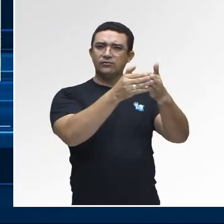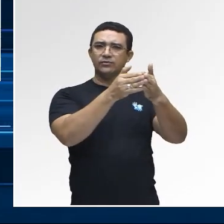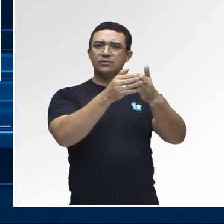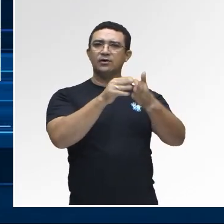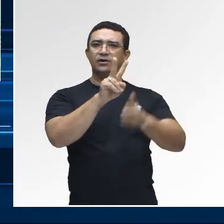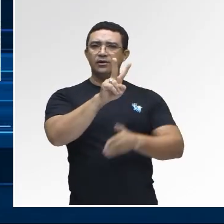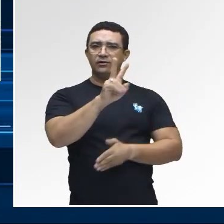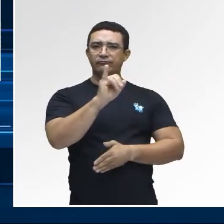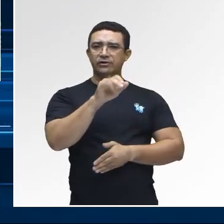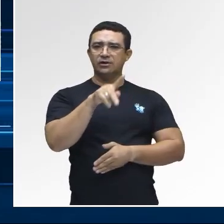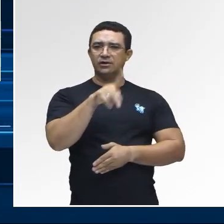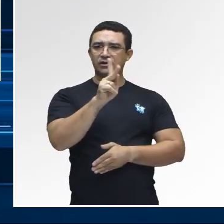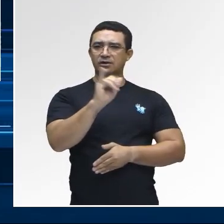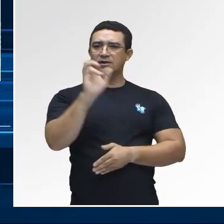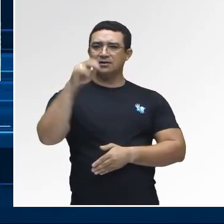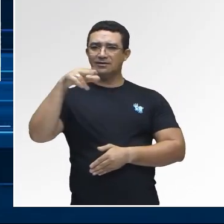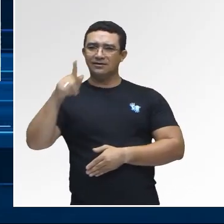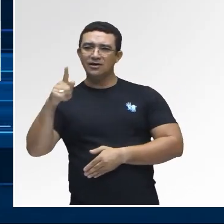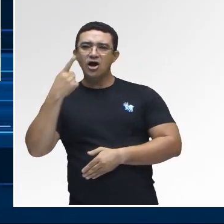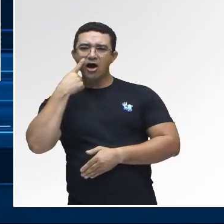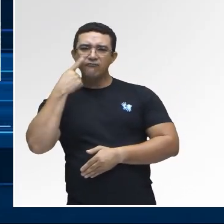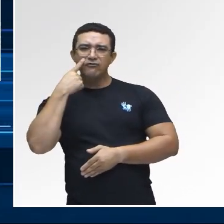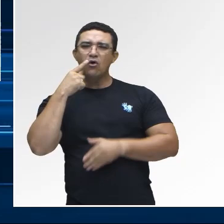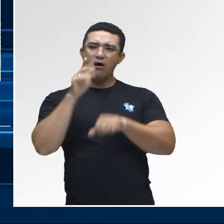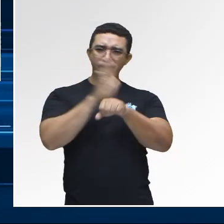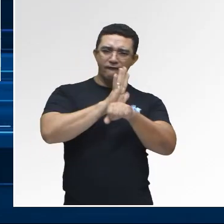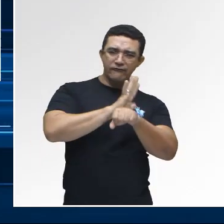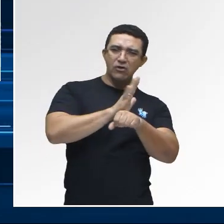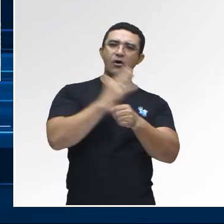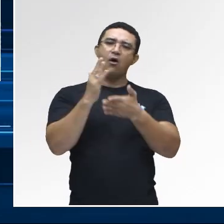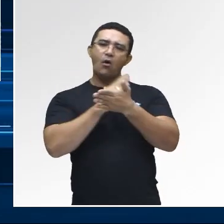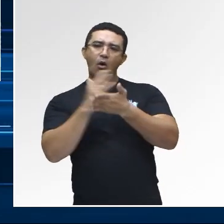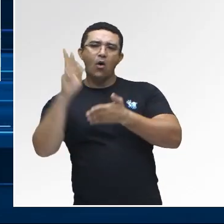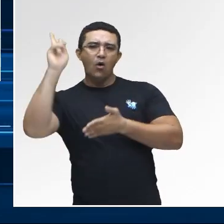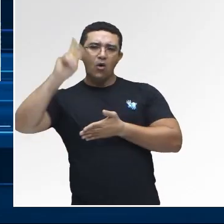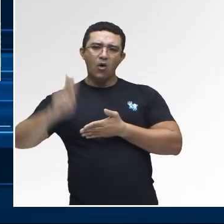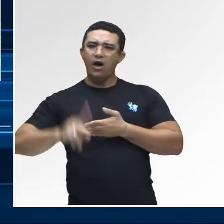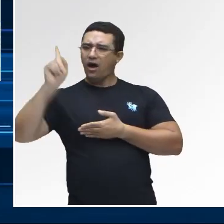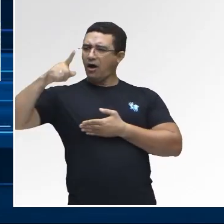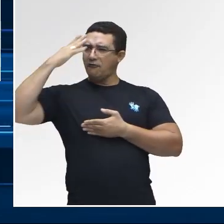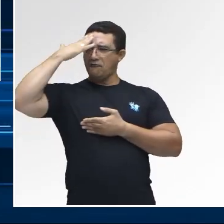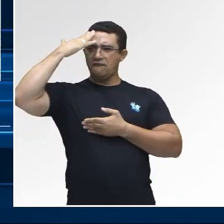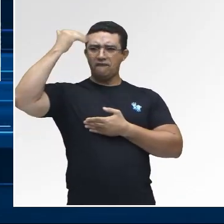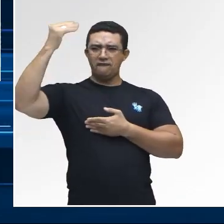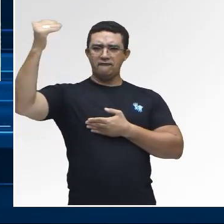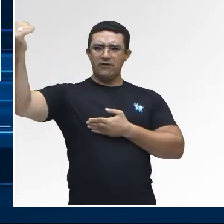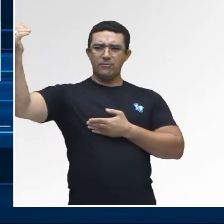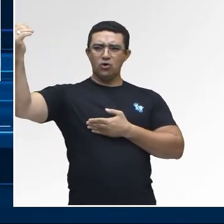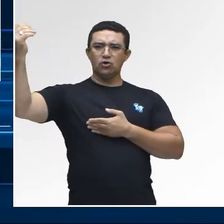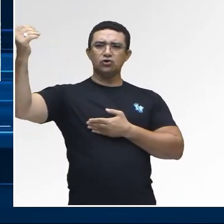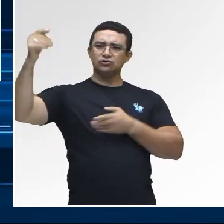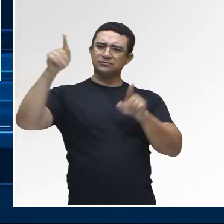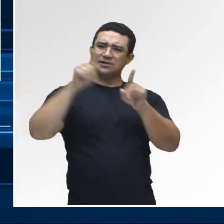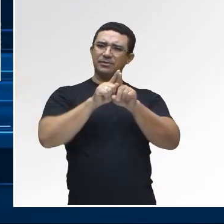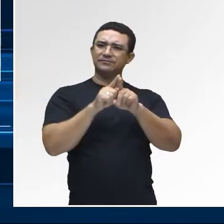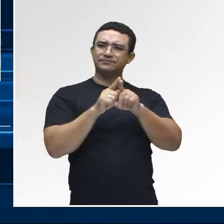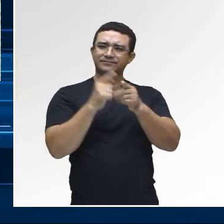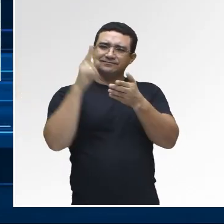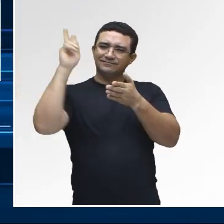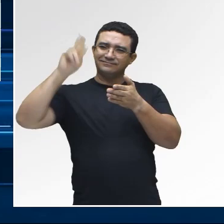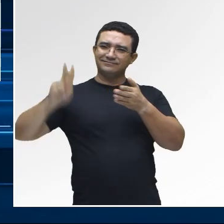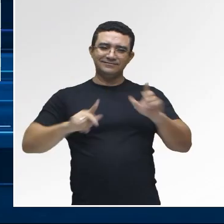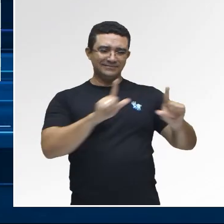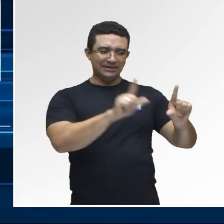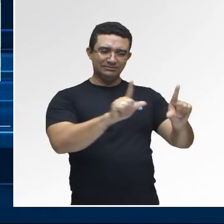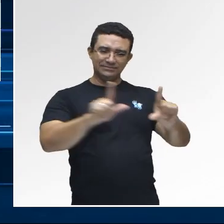vocês também já ouviram muitas histórias aí. Os Vikings são famosos em historinhas em quadrinho, são famosos